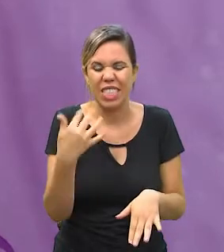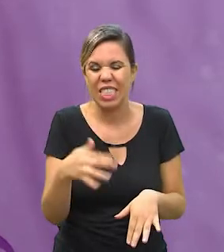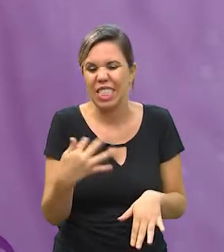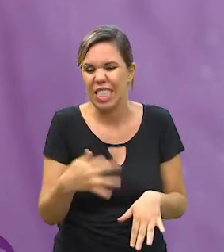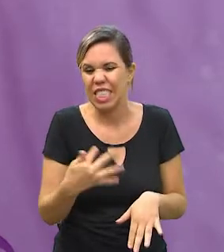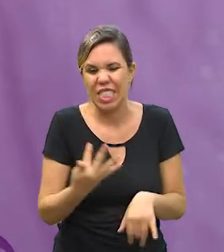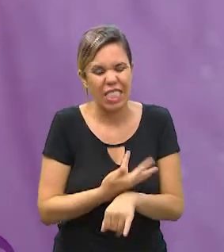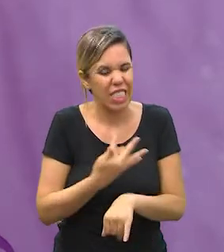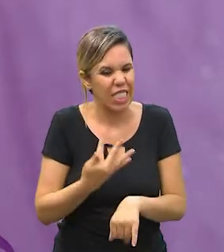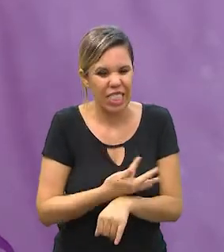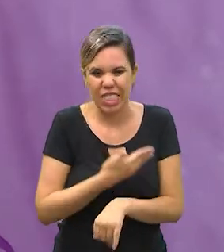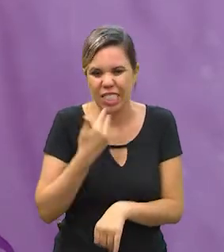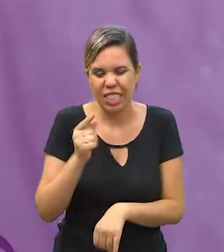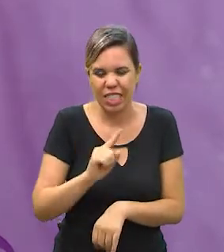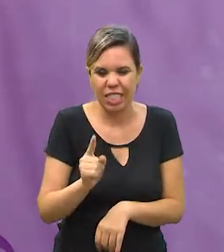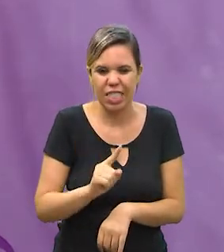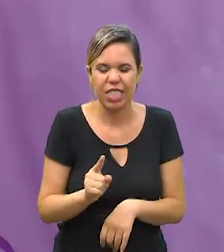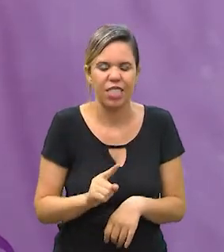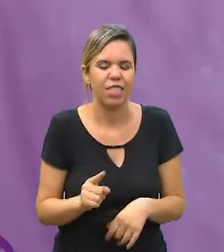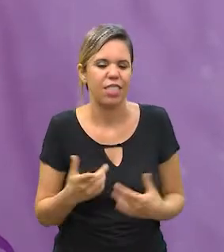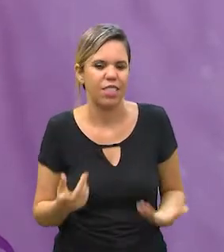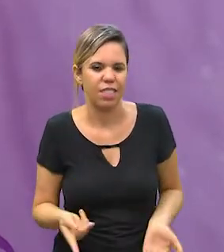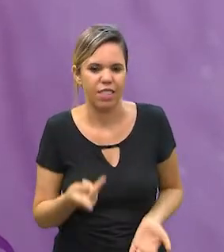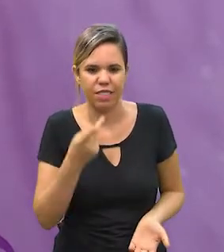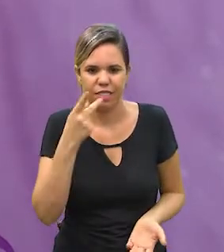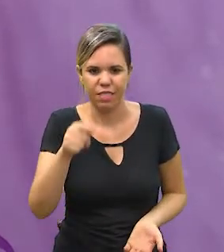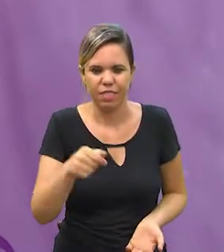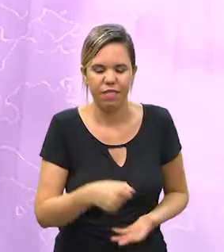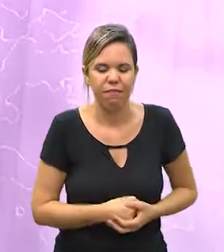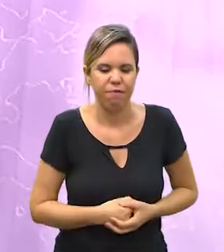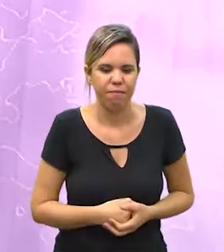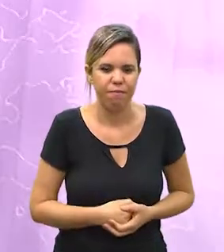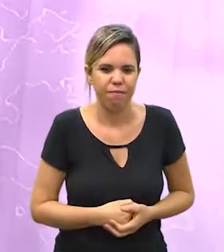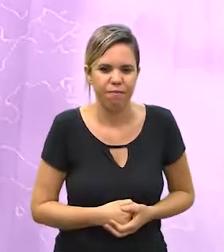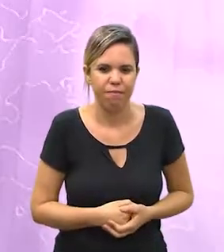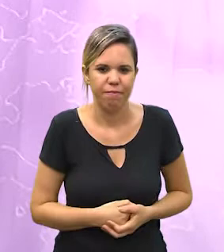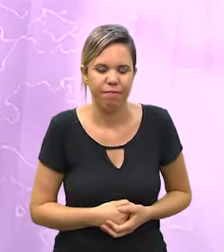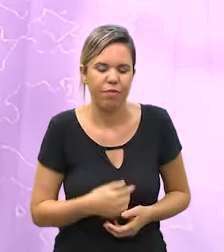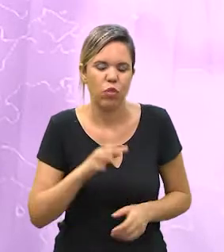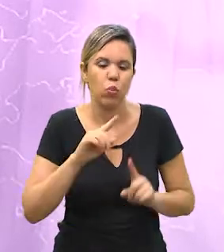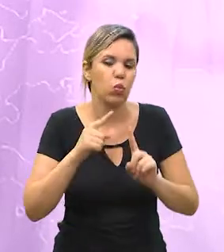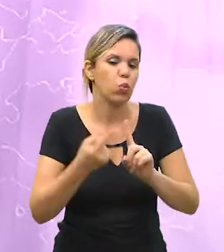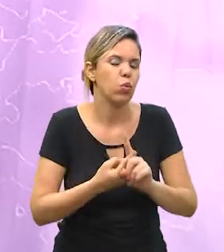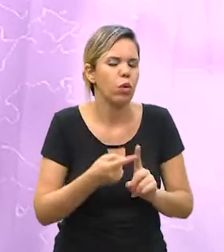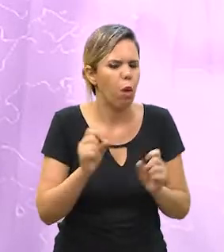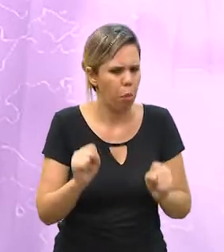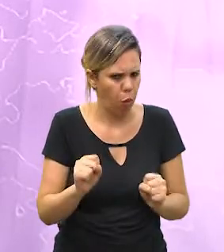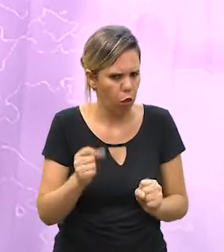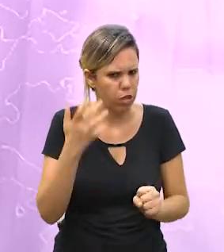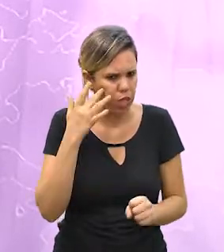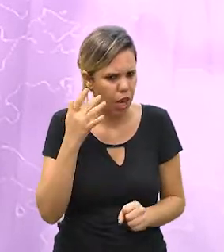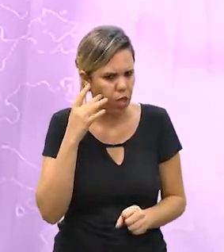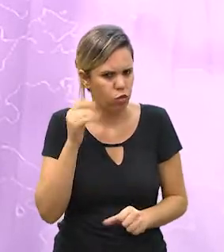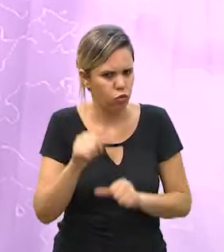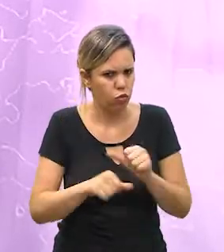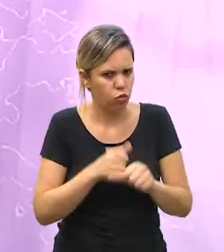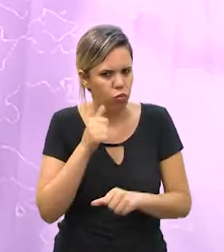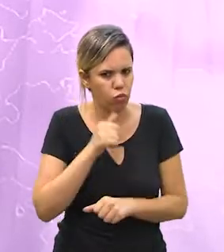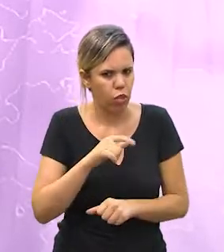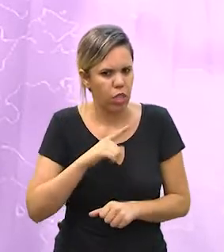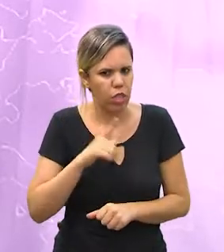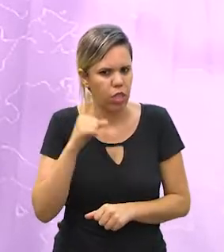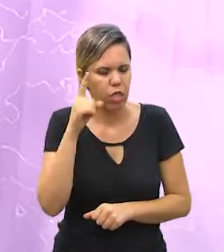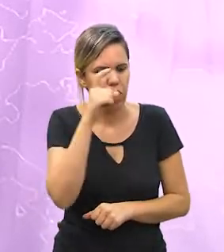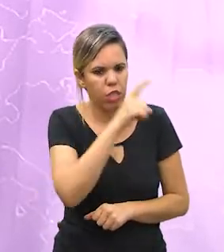não é fácil, né? Ô, doutor, nessa questão, o senhor falou da questão, né, da gravidez, pode interferir também? A mulher pode ter